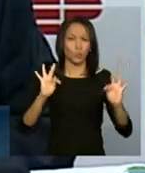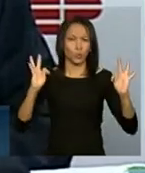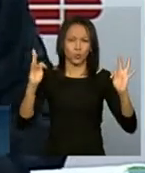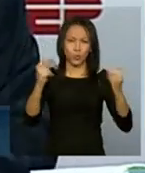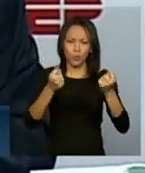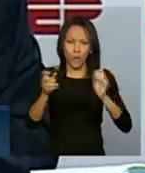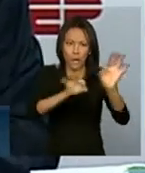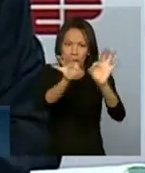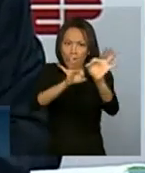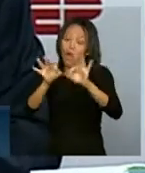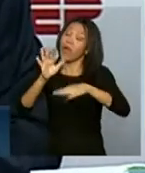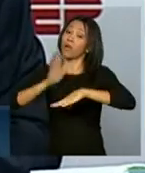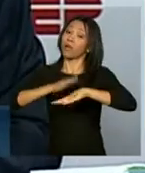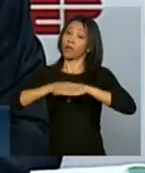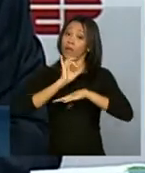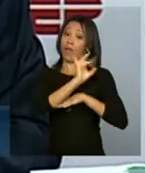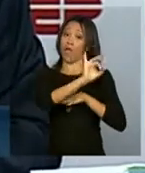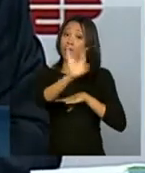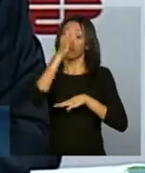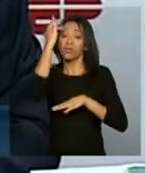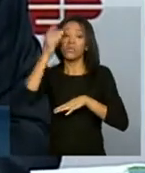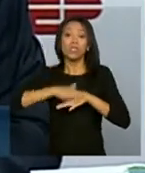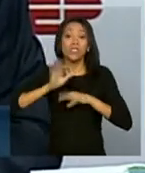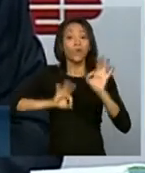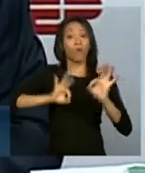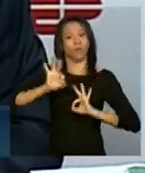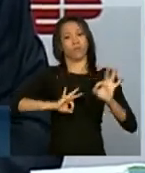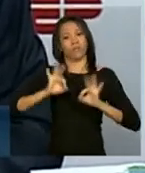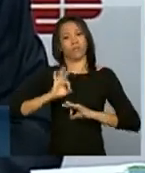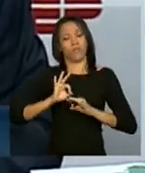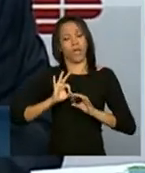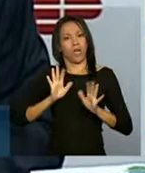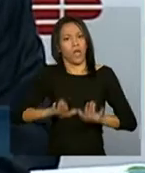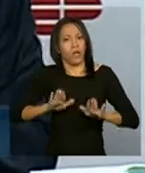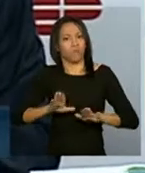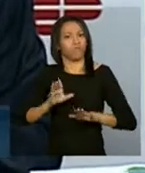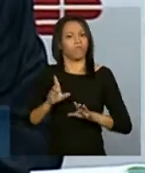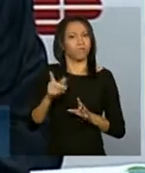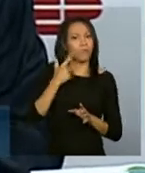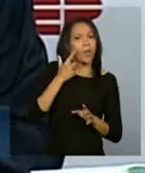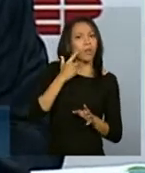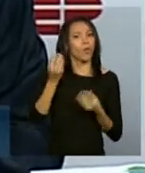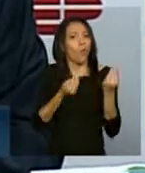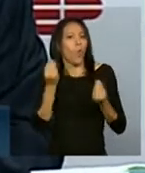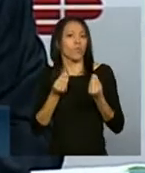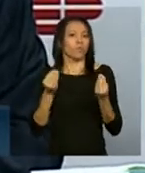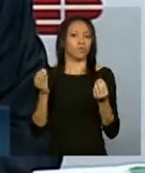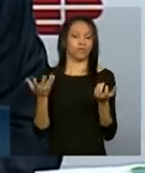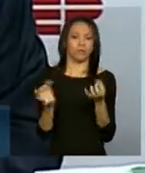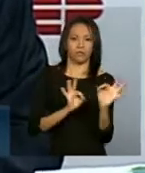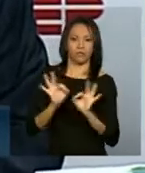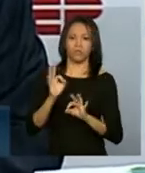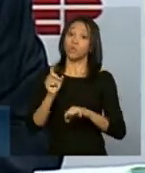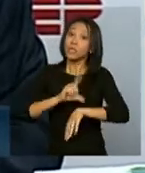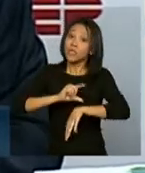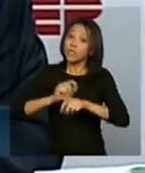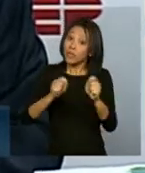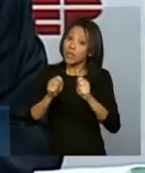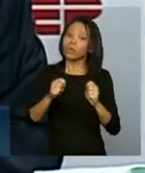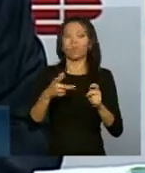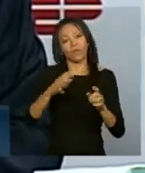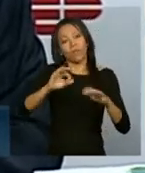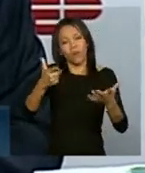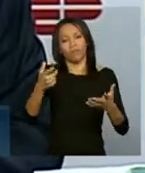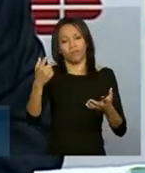situação. As pessoas têm que se planejar, ter alguma precaução, cautela, para poder fazer uma boa prova. Então, nós podemos ter tido uma dificuldade aqui,